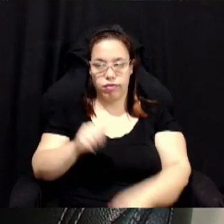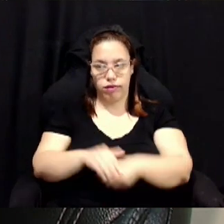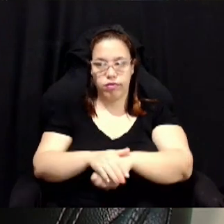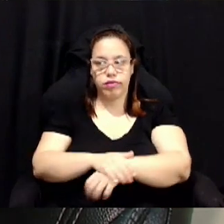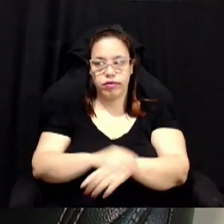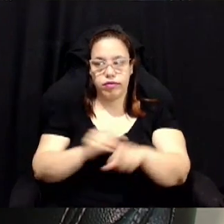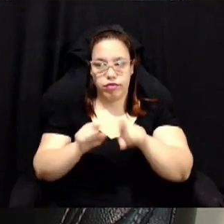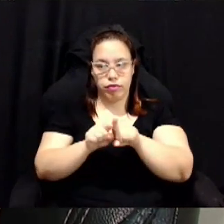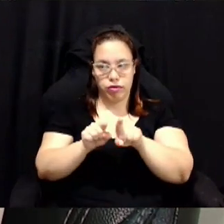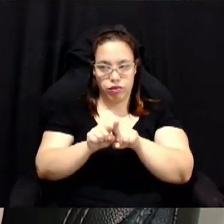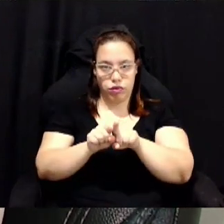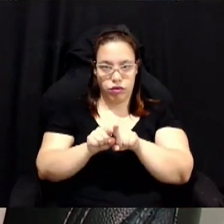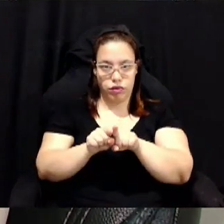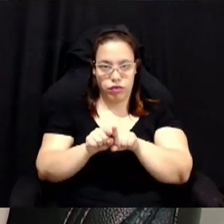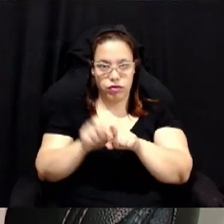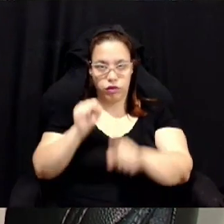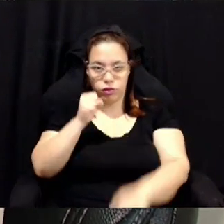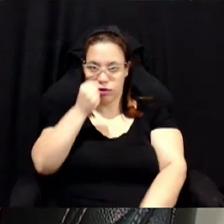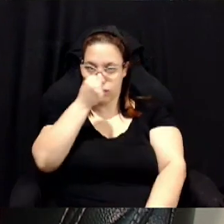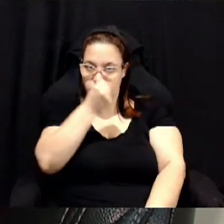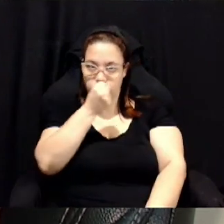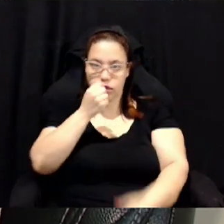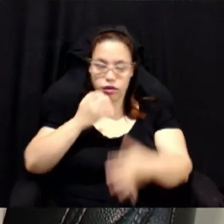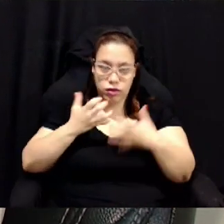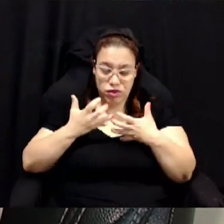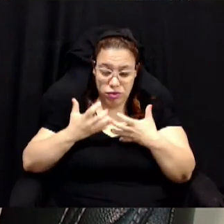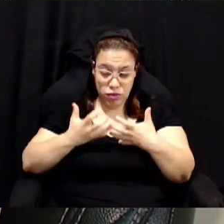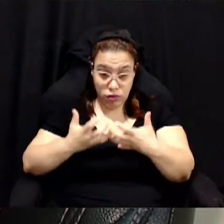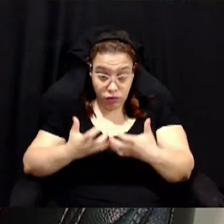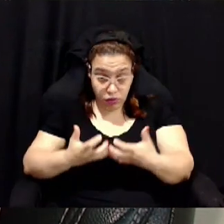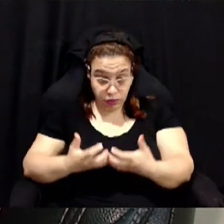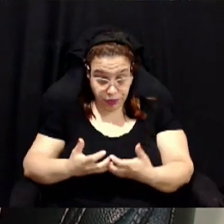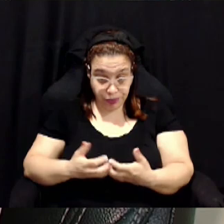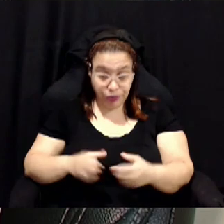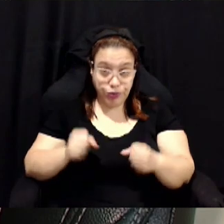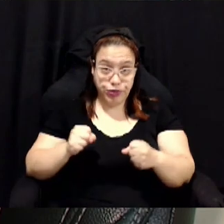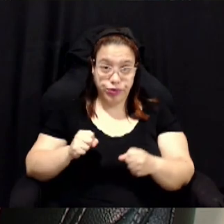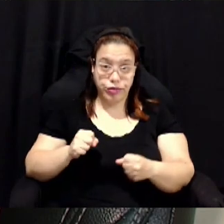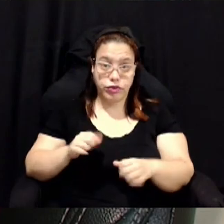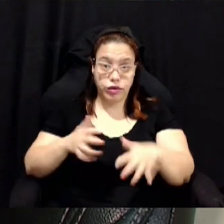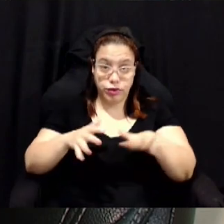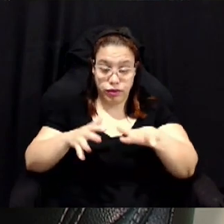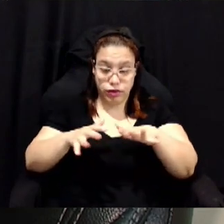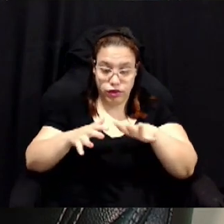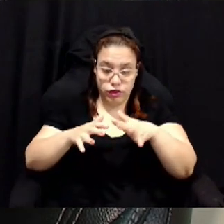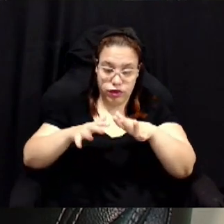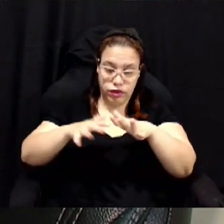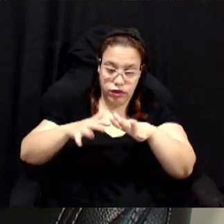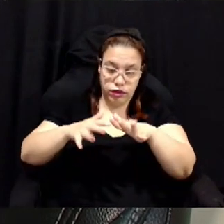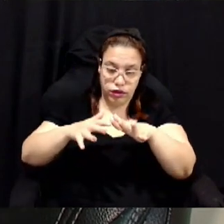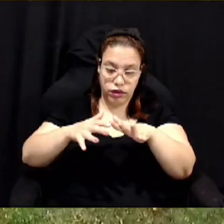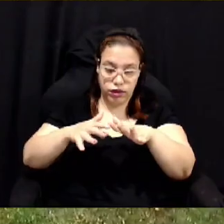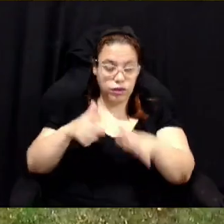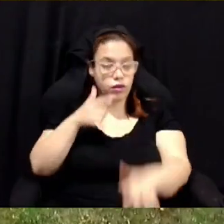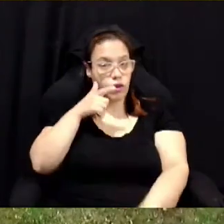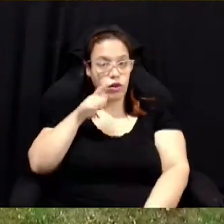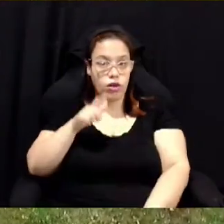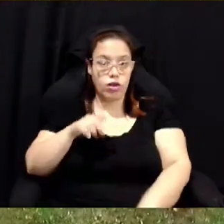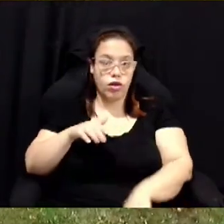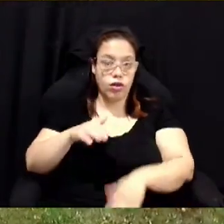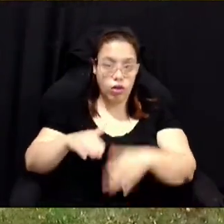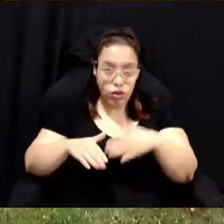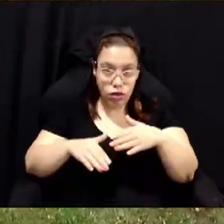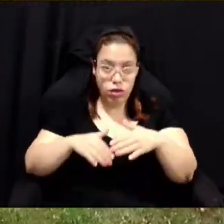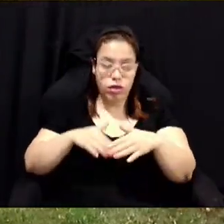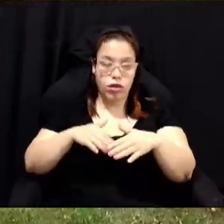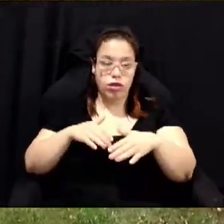em casos mais graves, caso de exaustão, no caso, ele pode começar a ter tremedeira nas patas, pode começar a não conseguir mais acompanhar o ritmo. Se